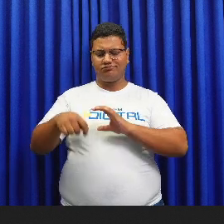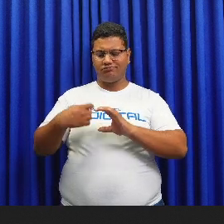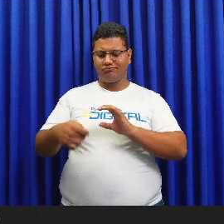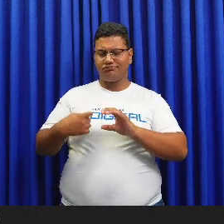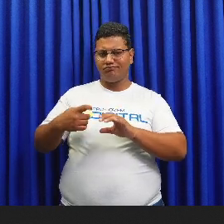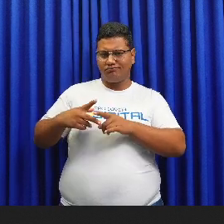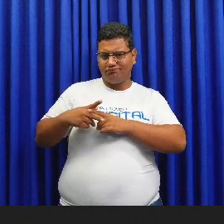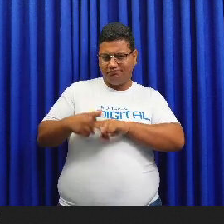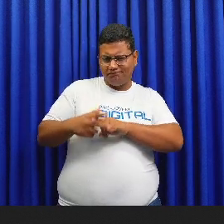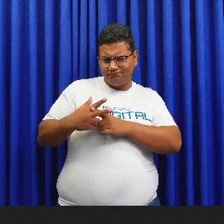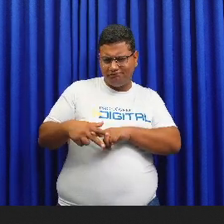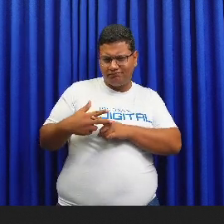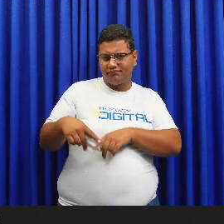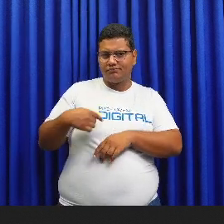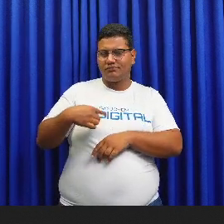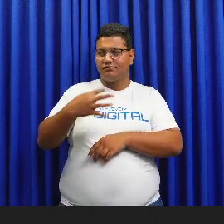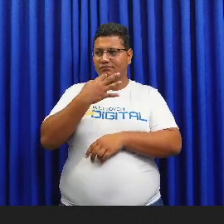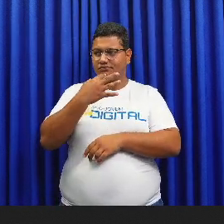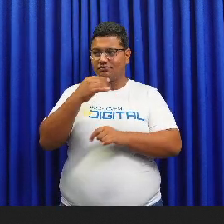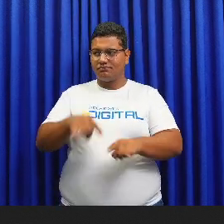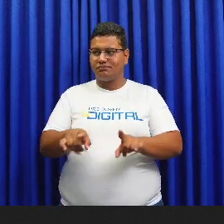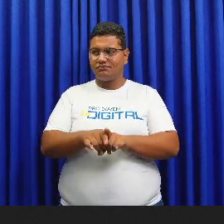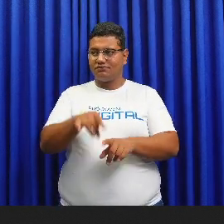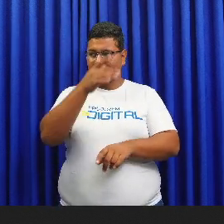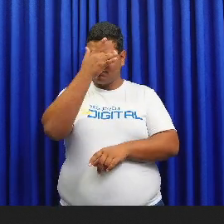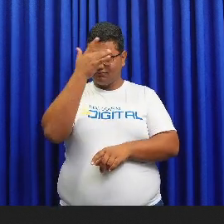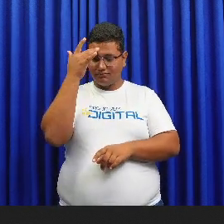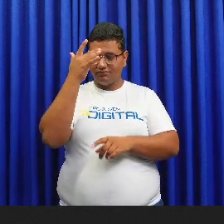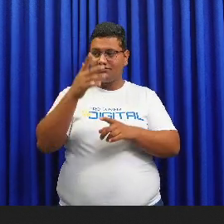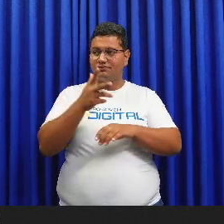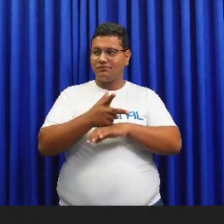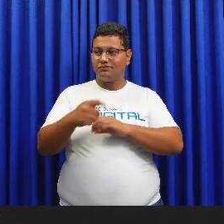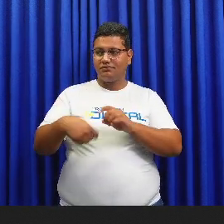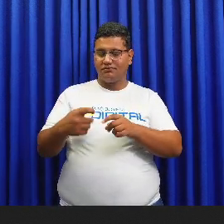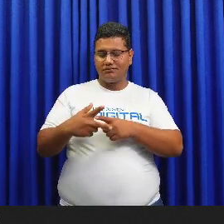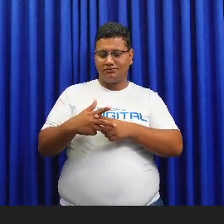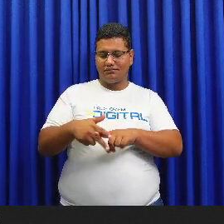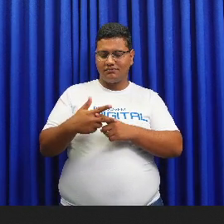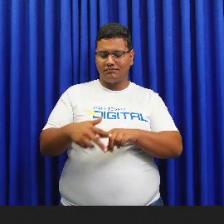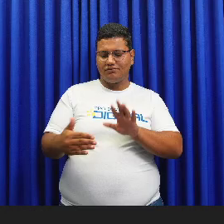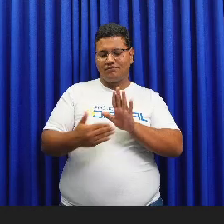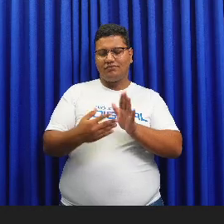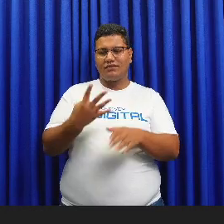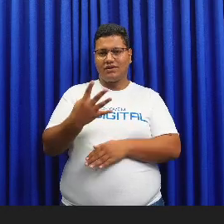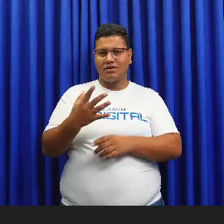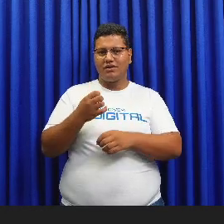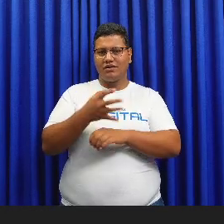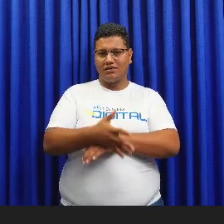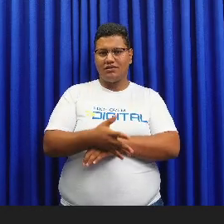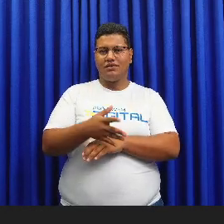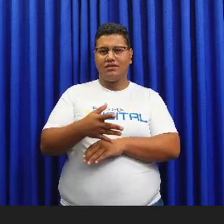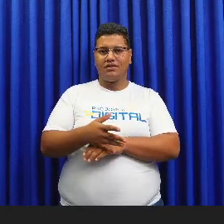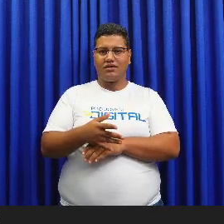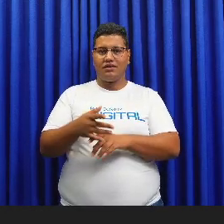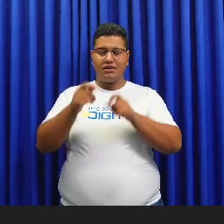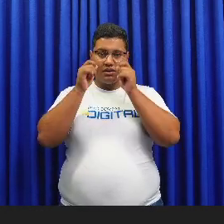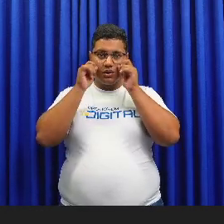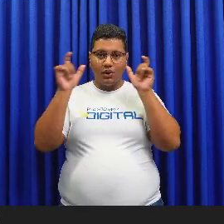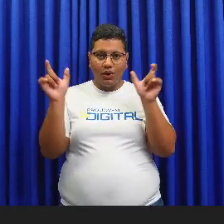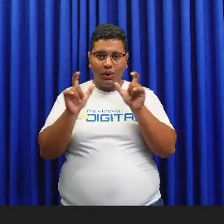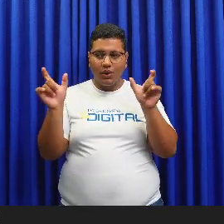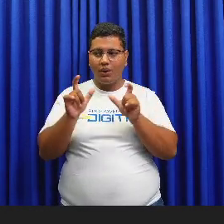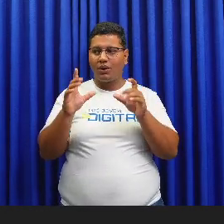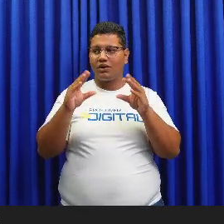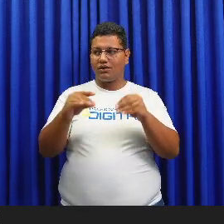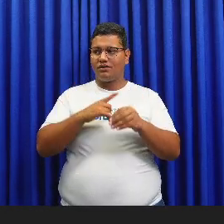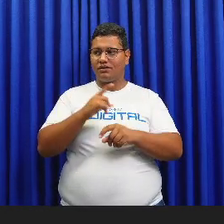gente que faz. Eu conheço gente aqui no escritório que edita vídeo de 1 da manhã até as 4 da manhã, faz corujão. Então, vou colocar aqui,